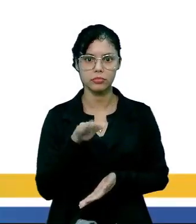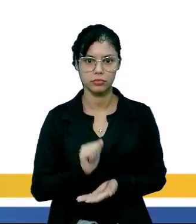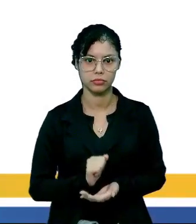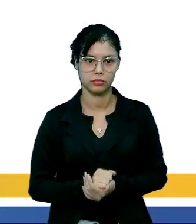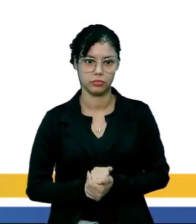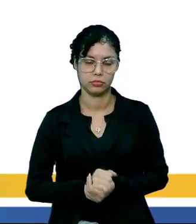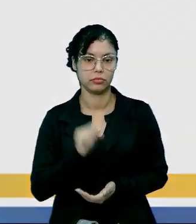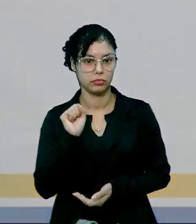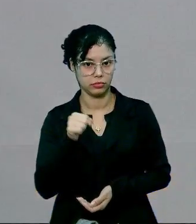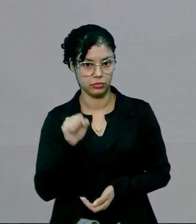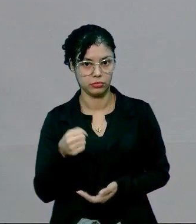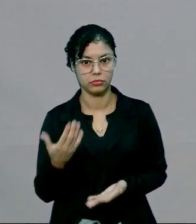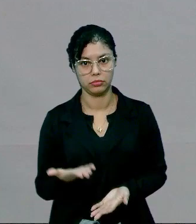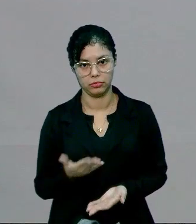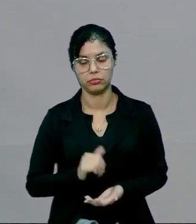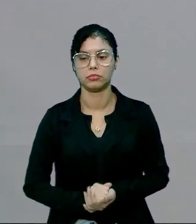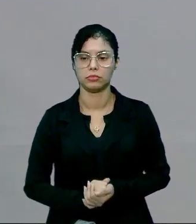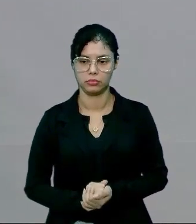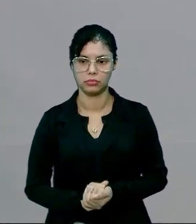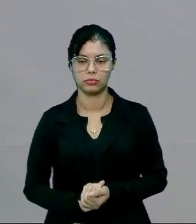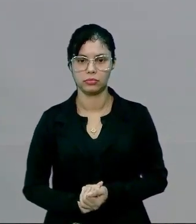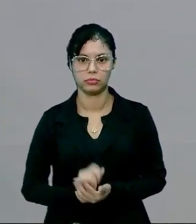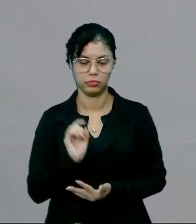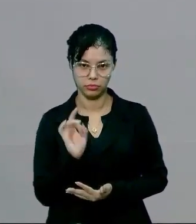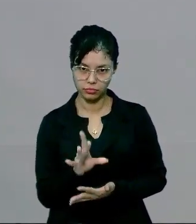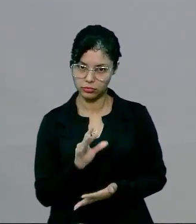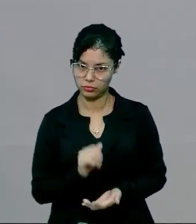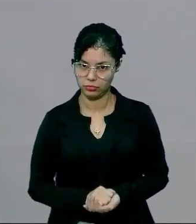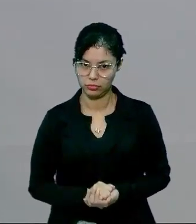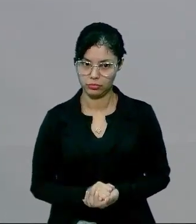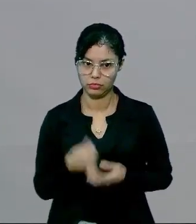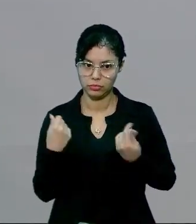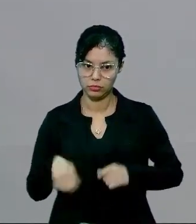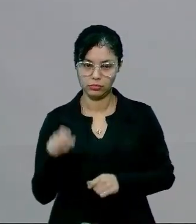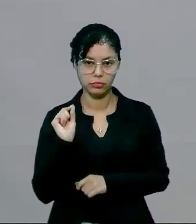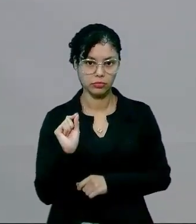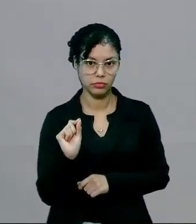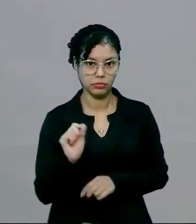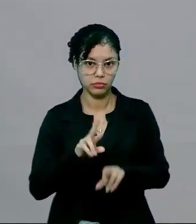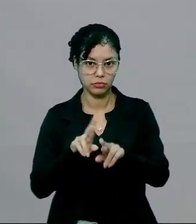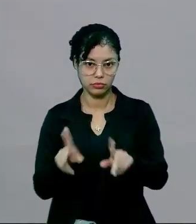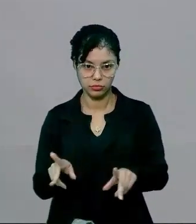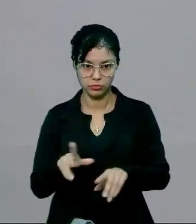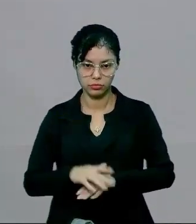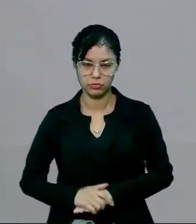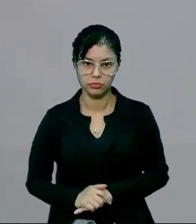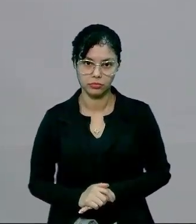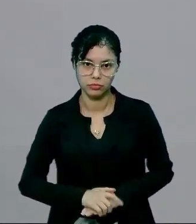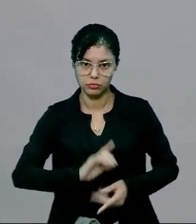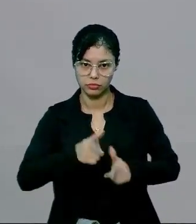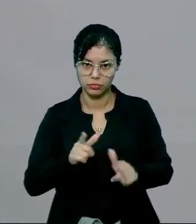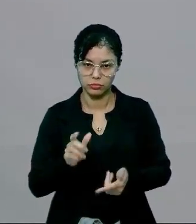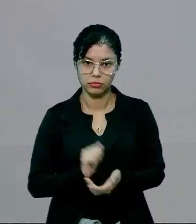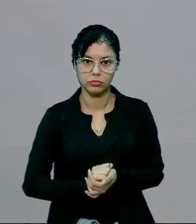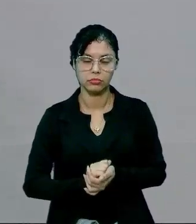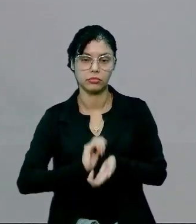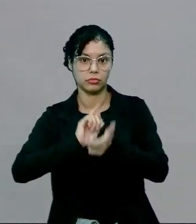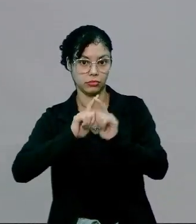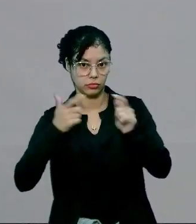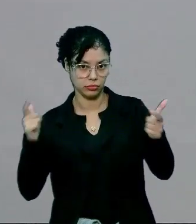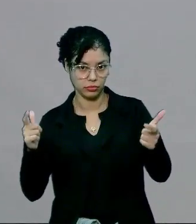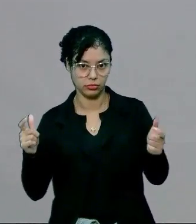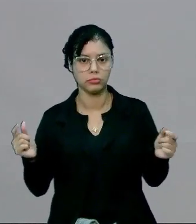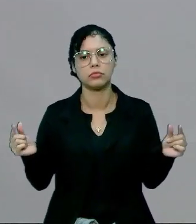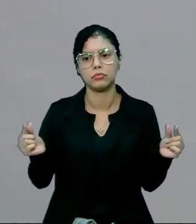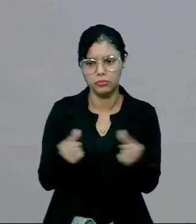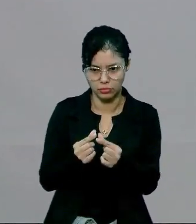forma? Sim, né, gente? Pode sim. Só que é necessário que você diferencie as letras maiúsculas